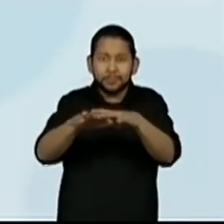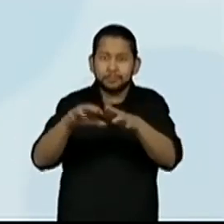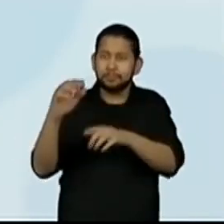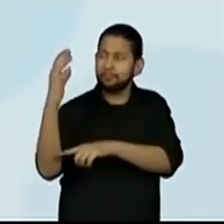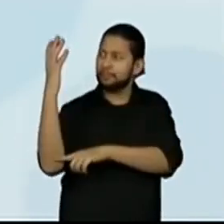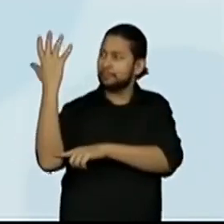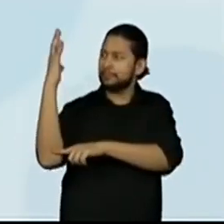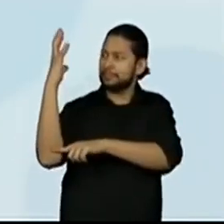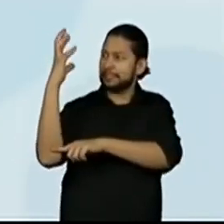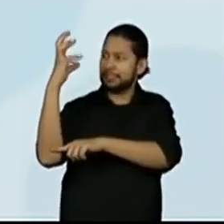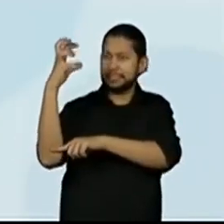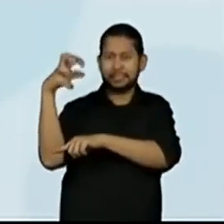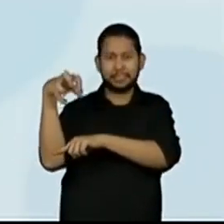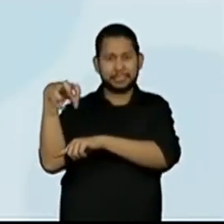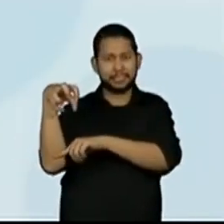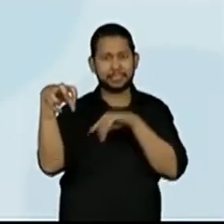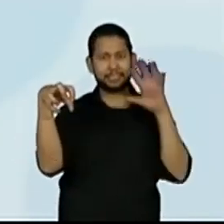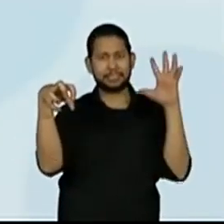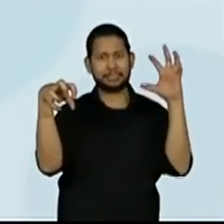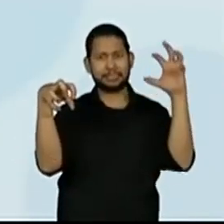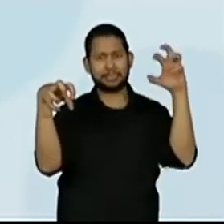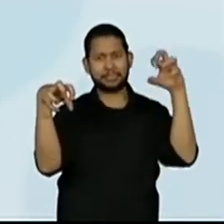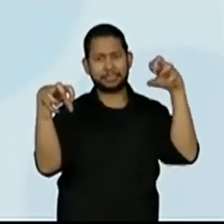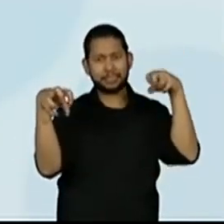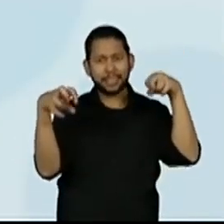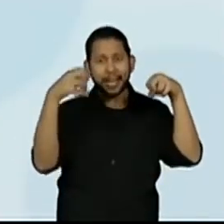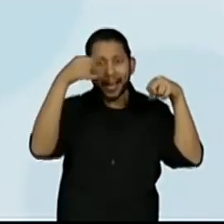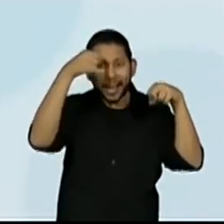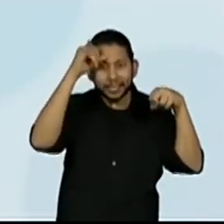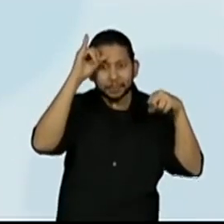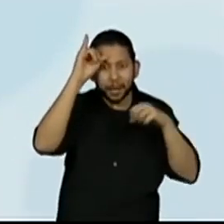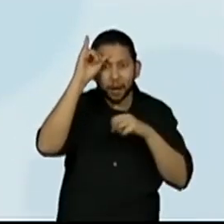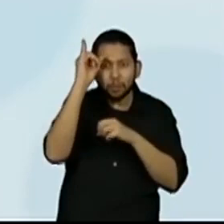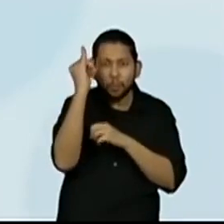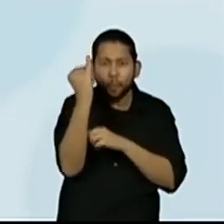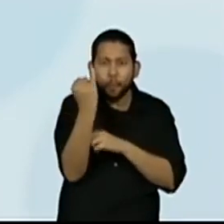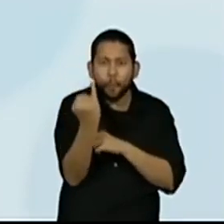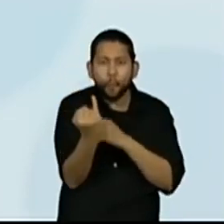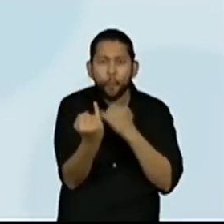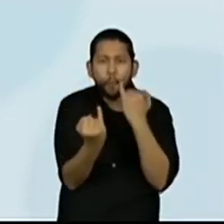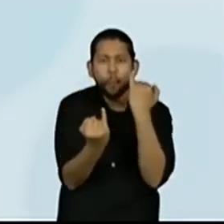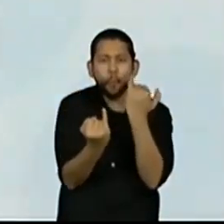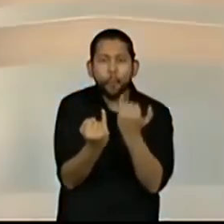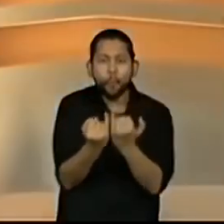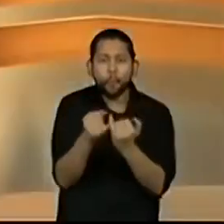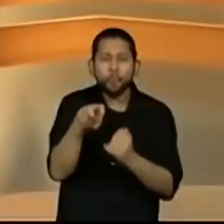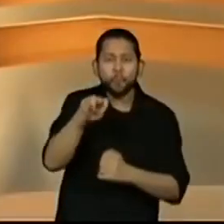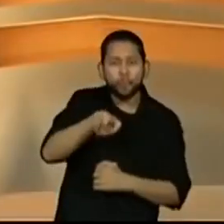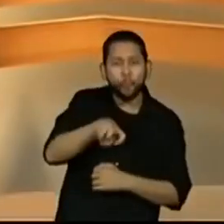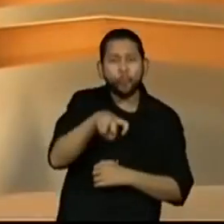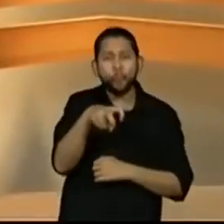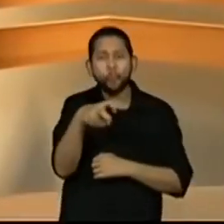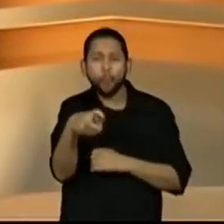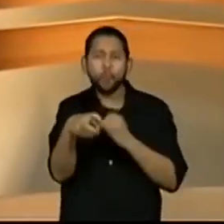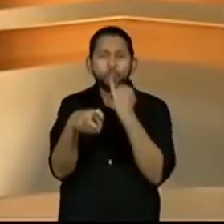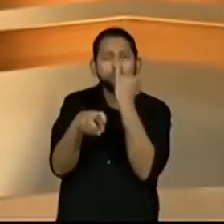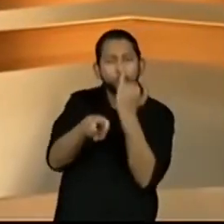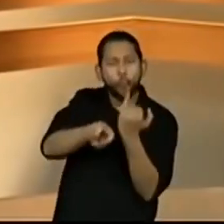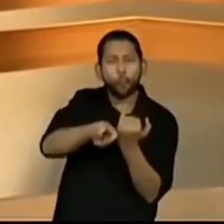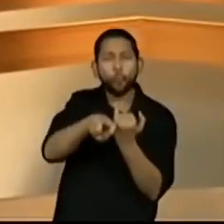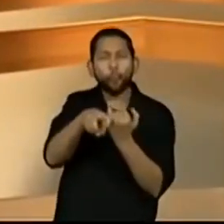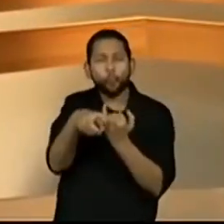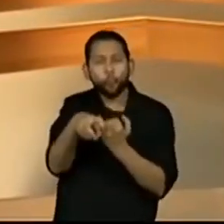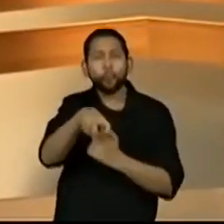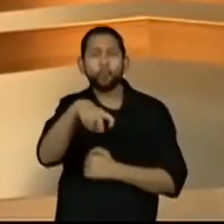da beleza e da falta dela, né, da beleza do que seria e da falta dela diante da seca.